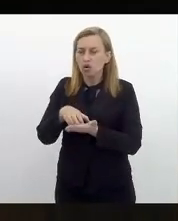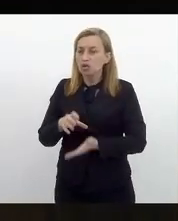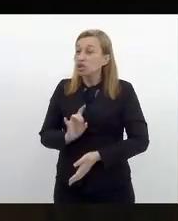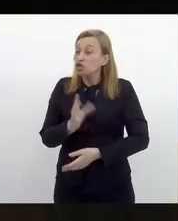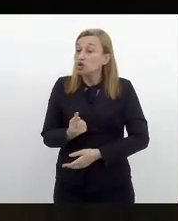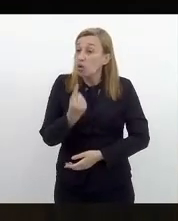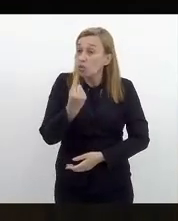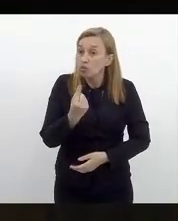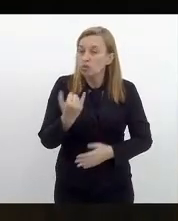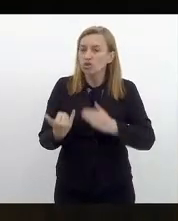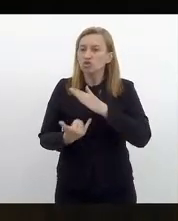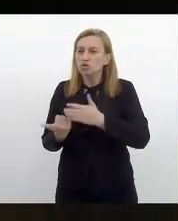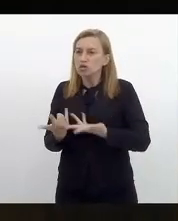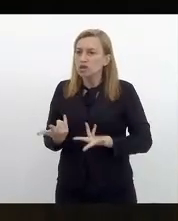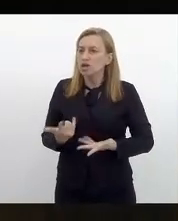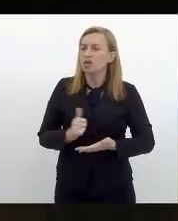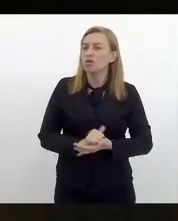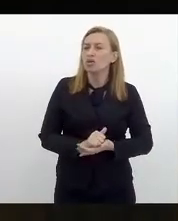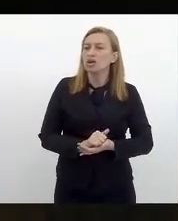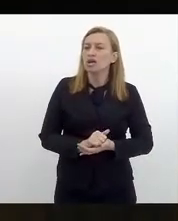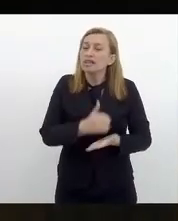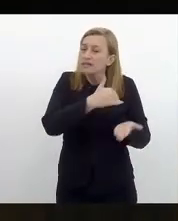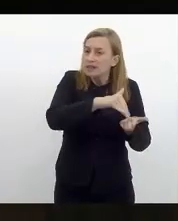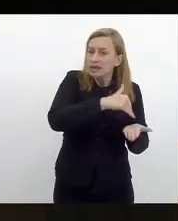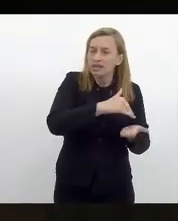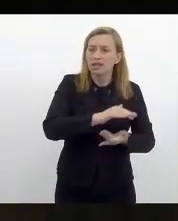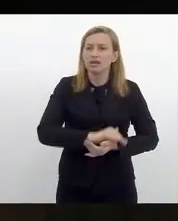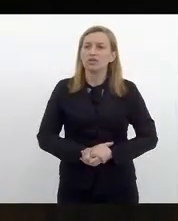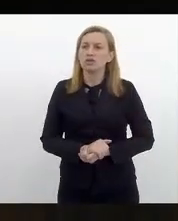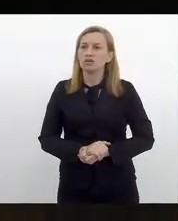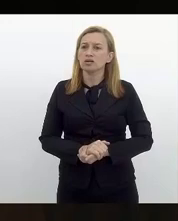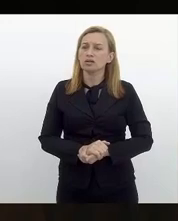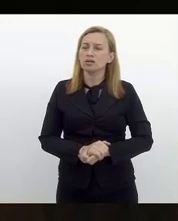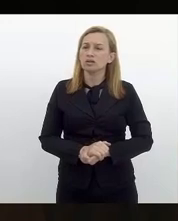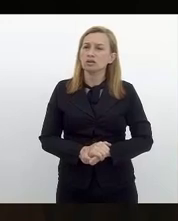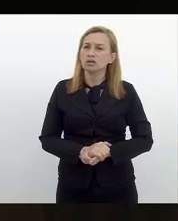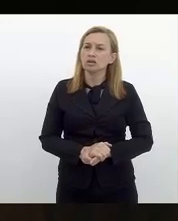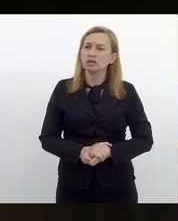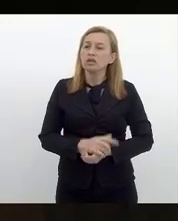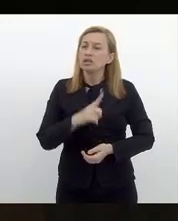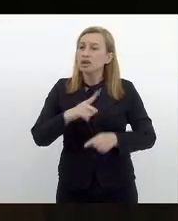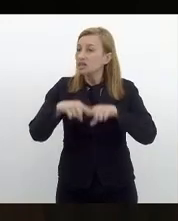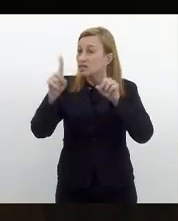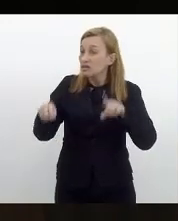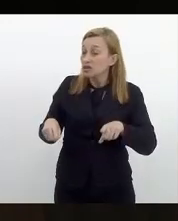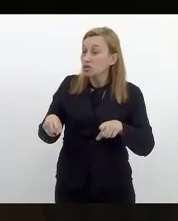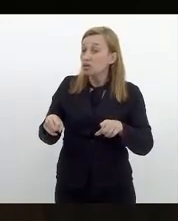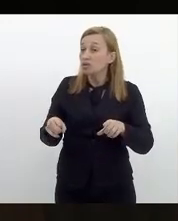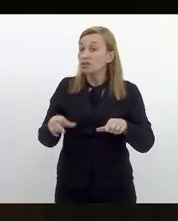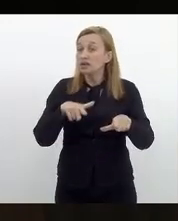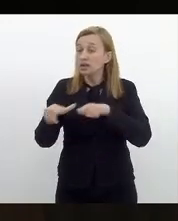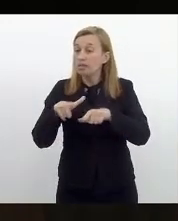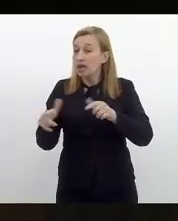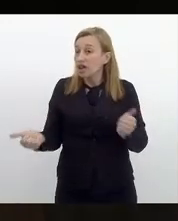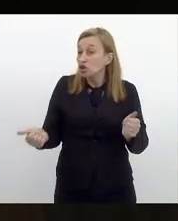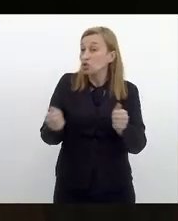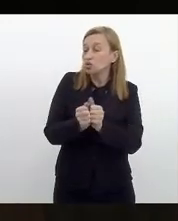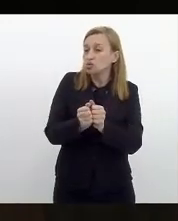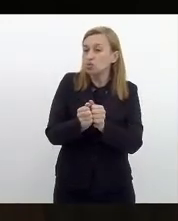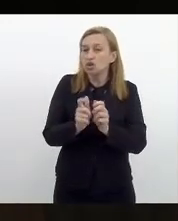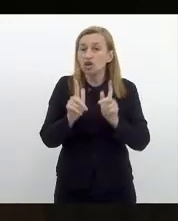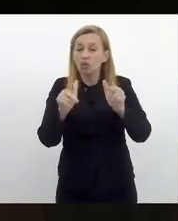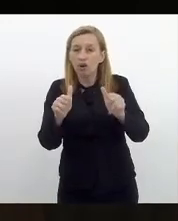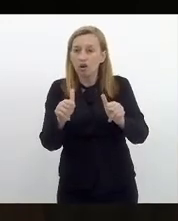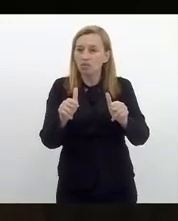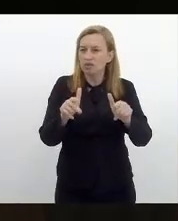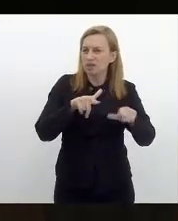as instituições o enfim as secretarias Elas têm servidores que vão trabalhar lado a lado fazendo